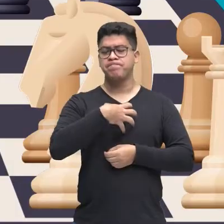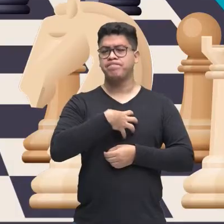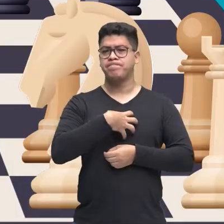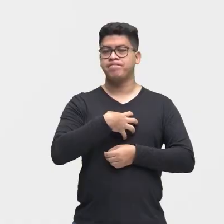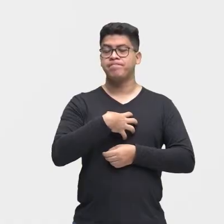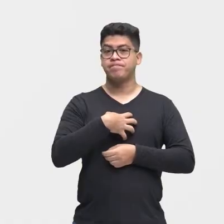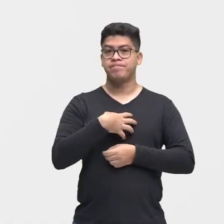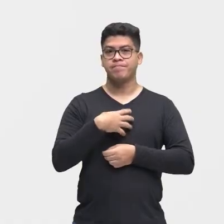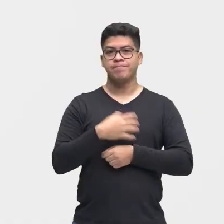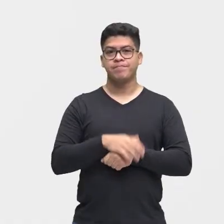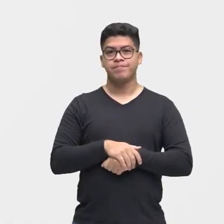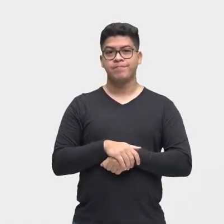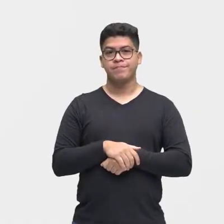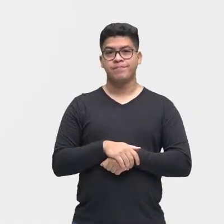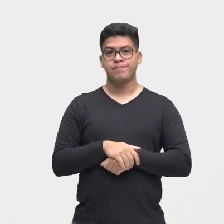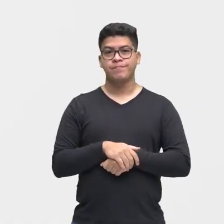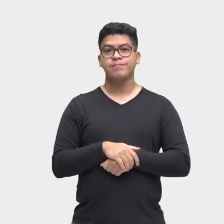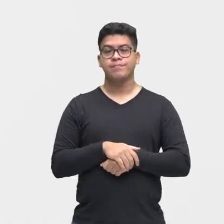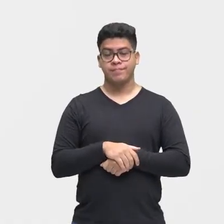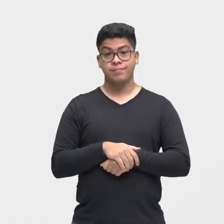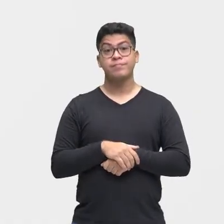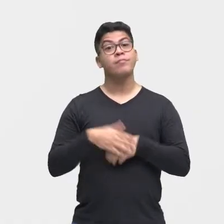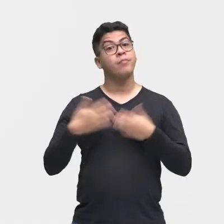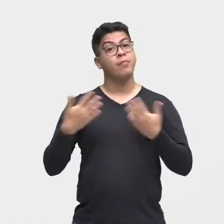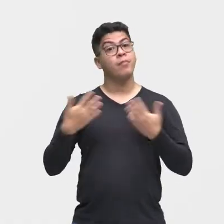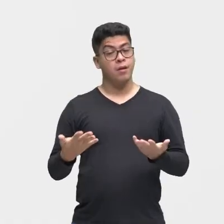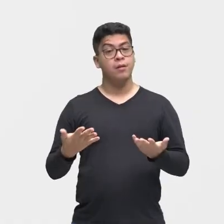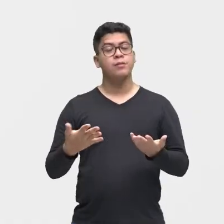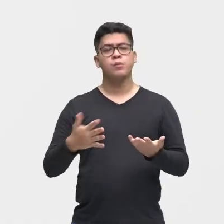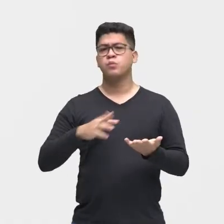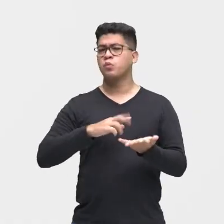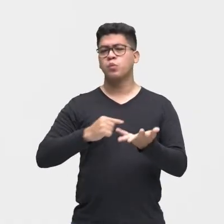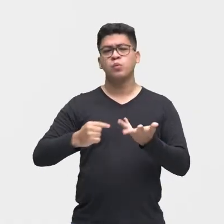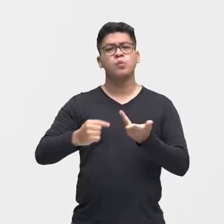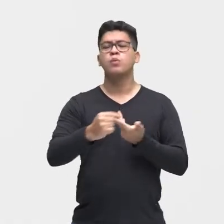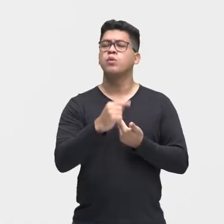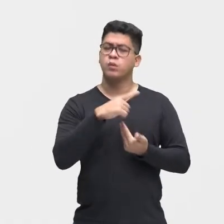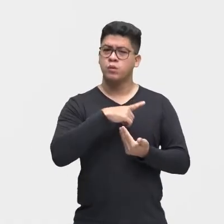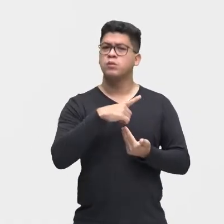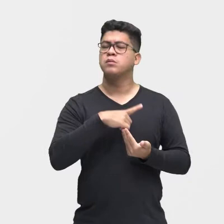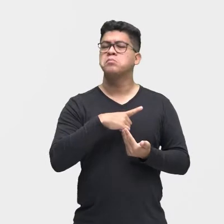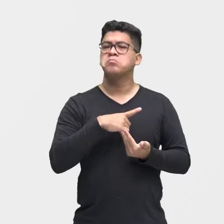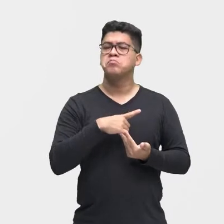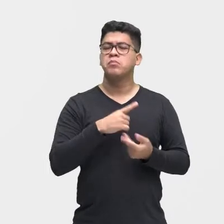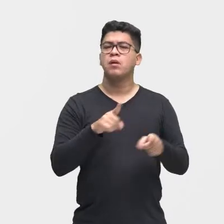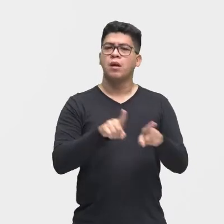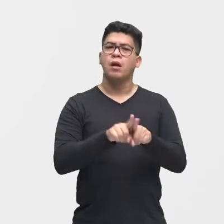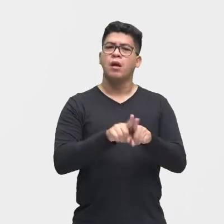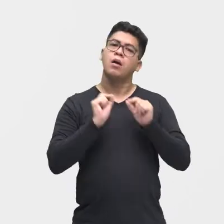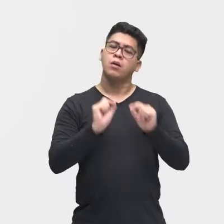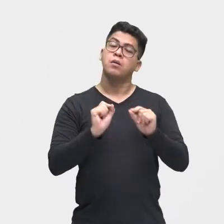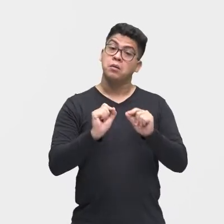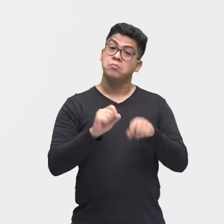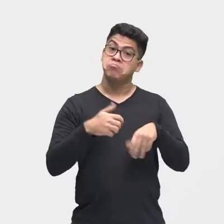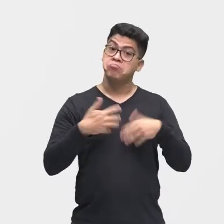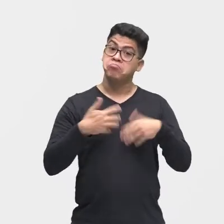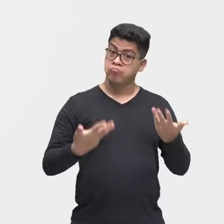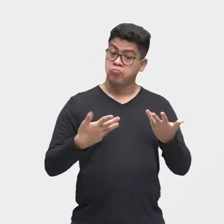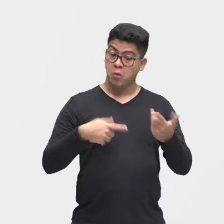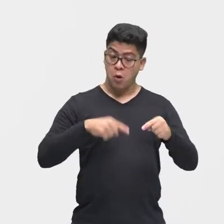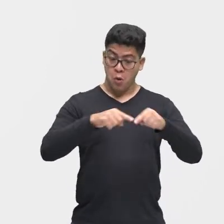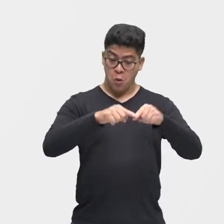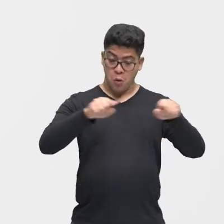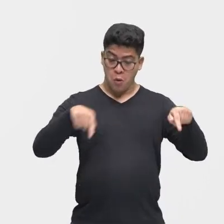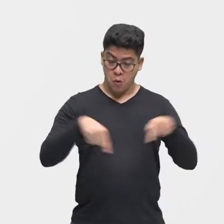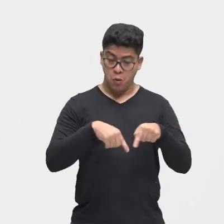xadrez vamos lá bom assim como todo qualquer outro esporte é qualquer jogo de tabuleiro